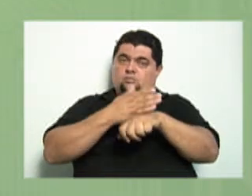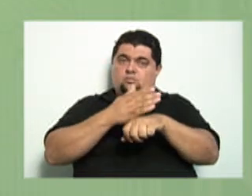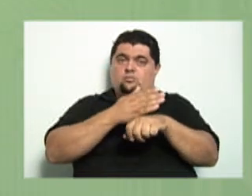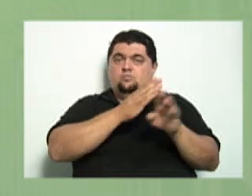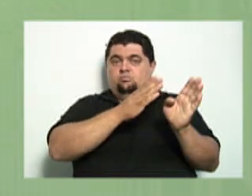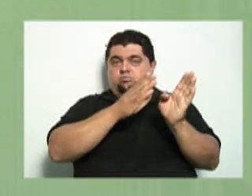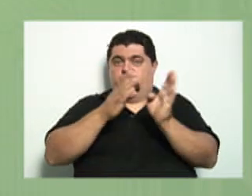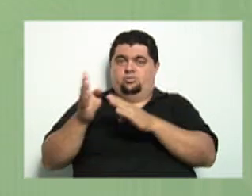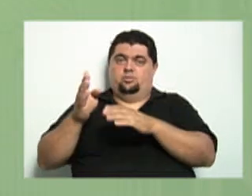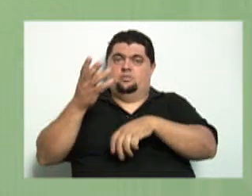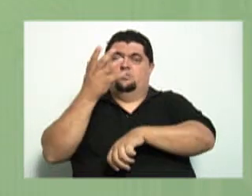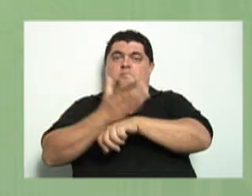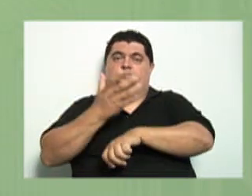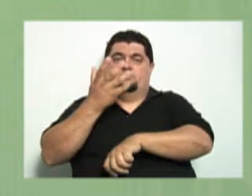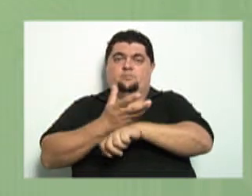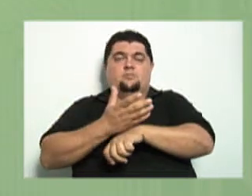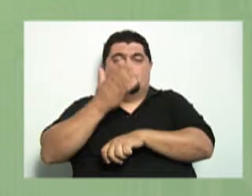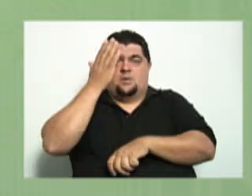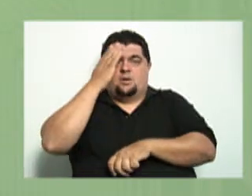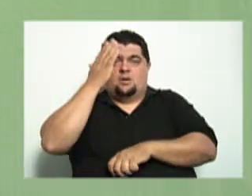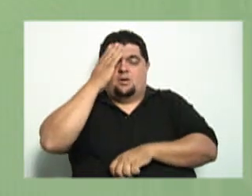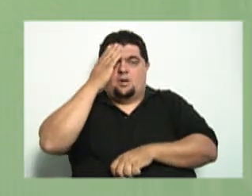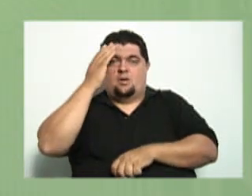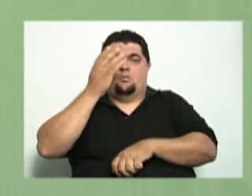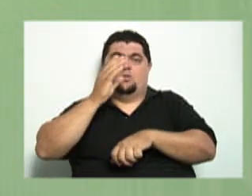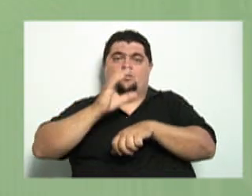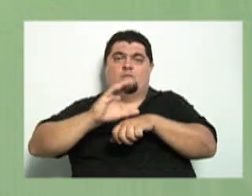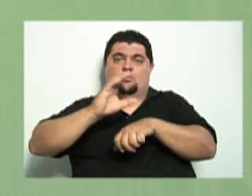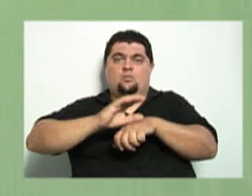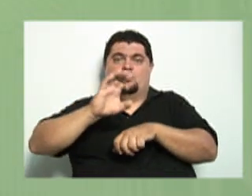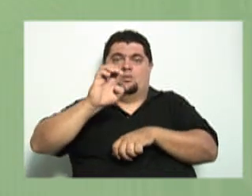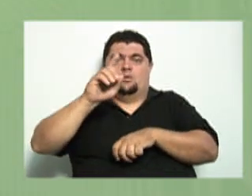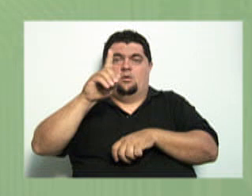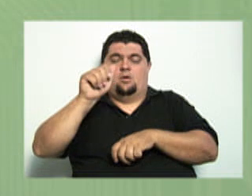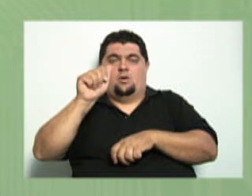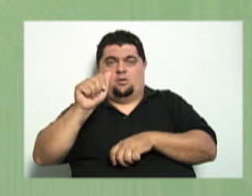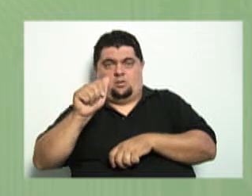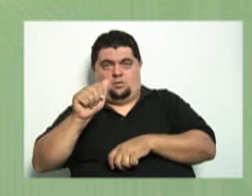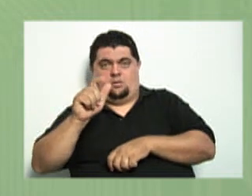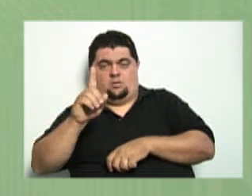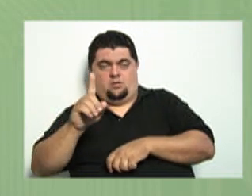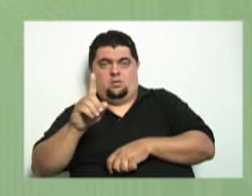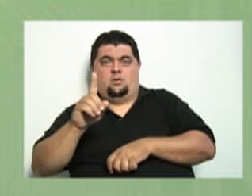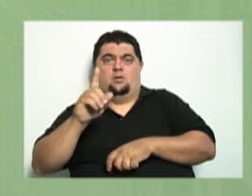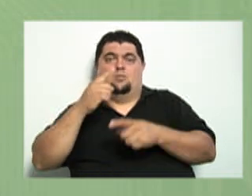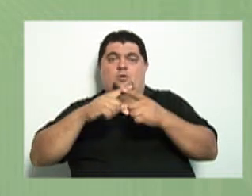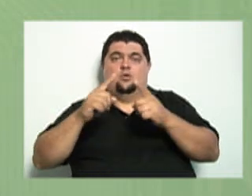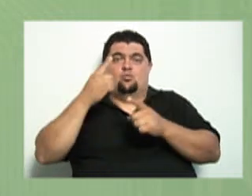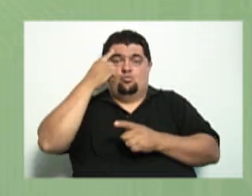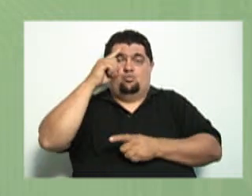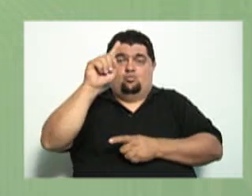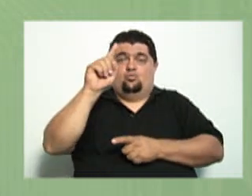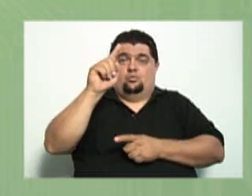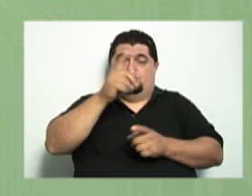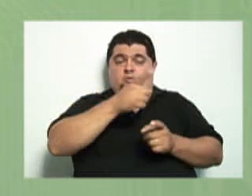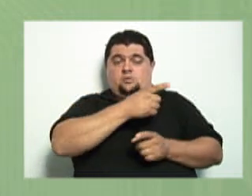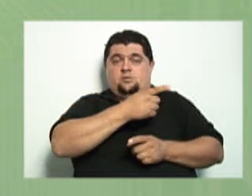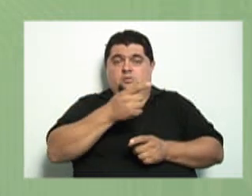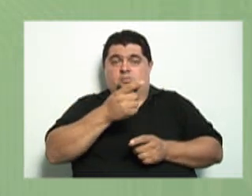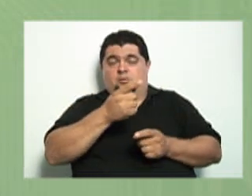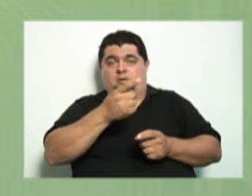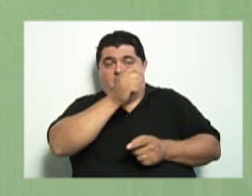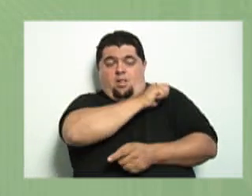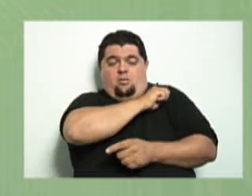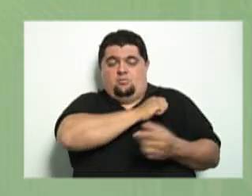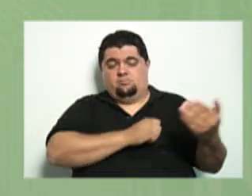disciplina. A gente sabe que o nosso curso ele é na modalidade semipresencial, porque um dia na semana o aluno está aqui com a gente, mas